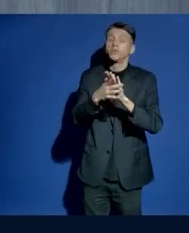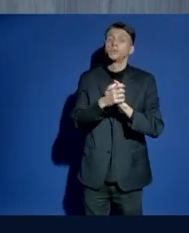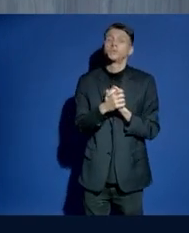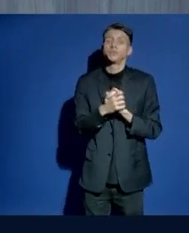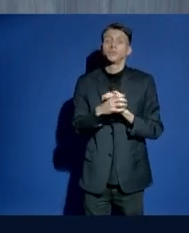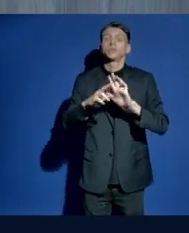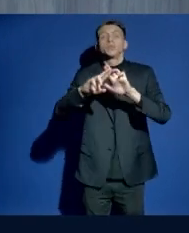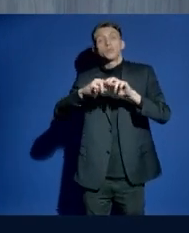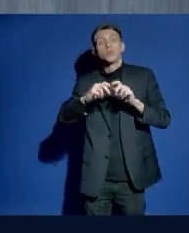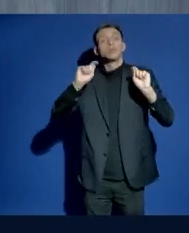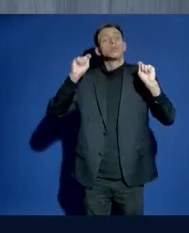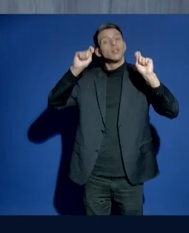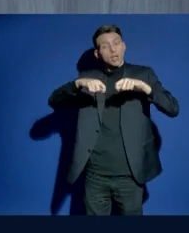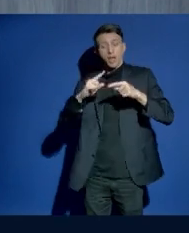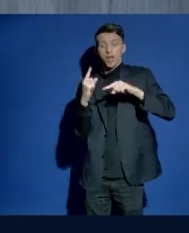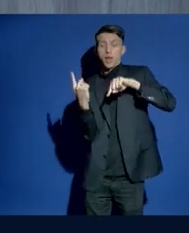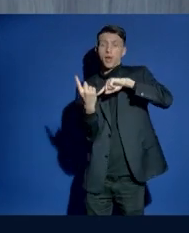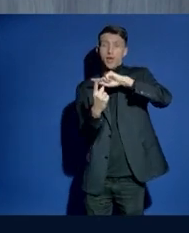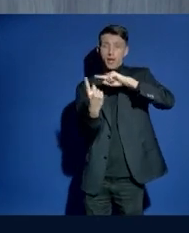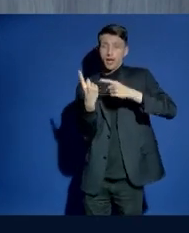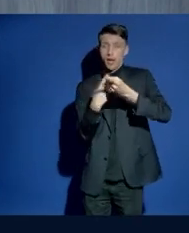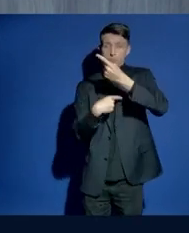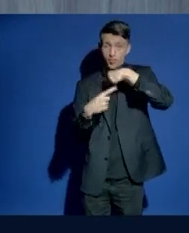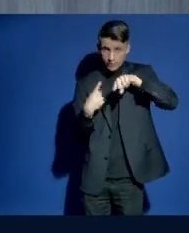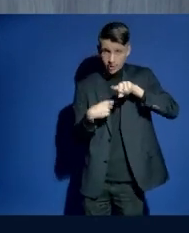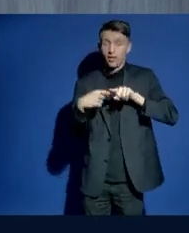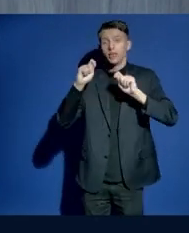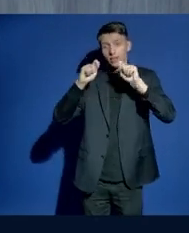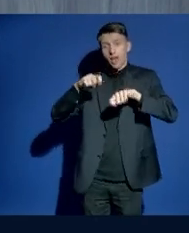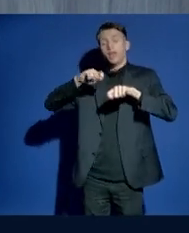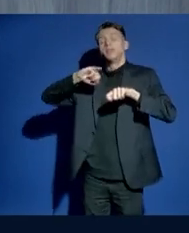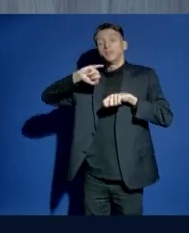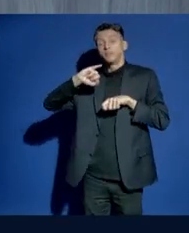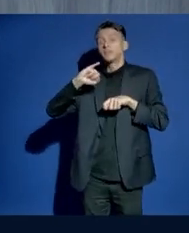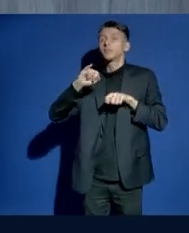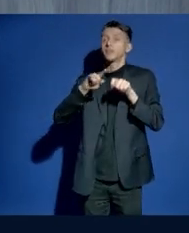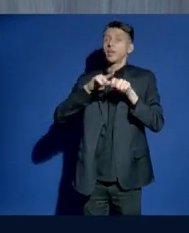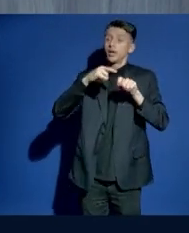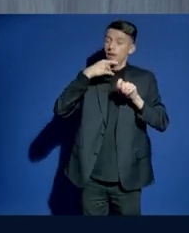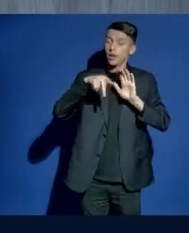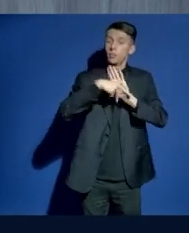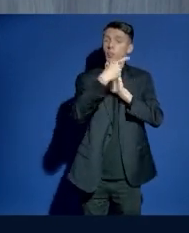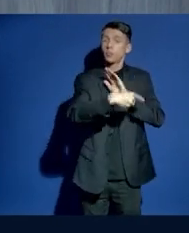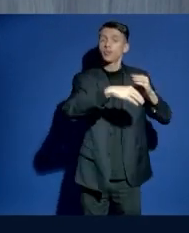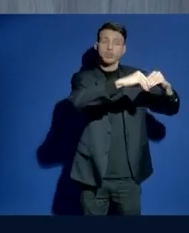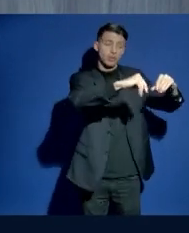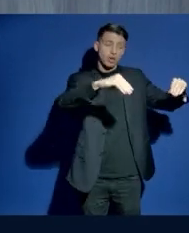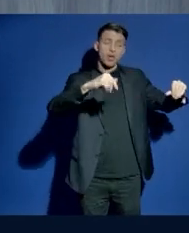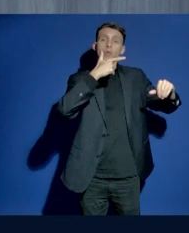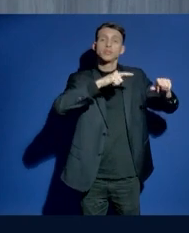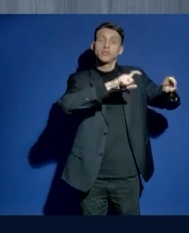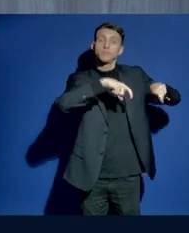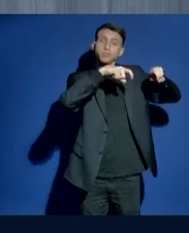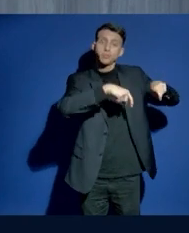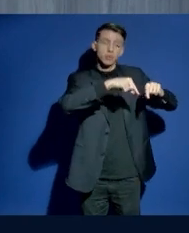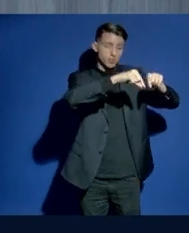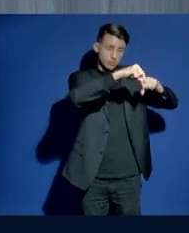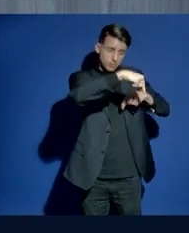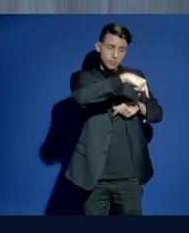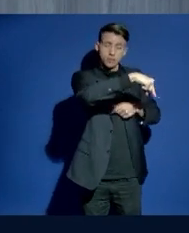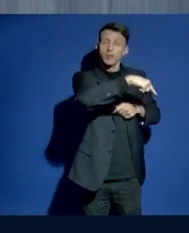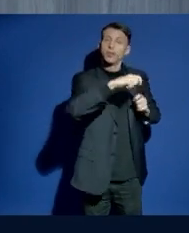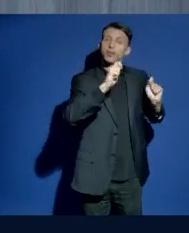consegue reaproveitar devolver para ele não é fluente melhor explicar na terra dele e ainda gerar receita para nós para ele e